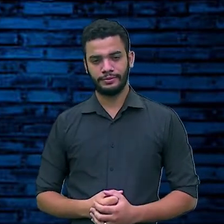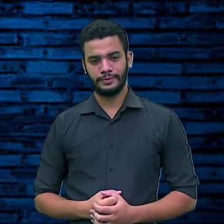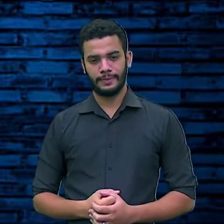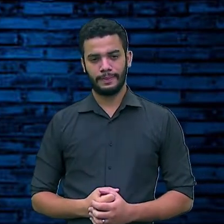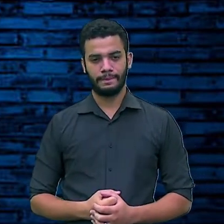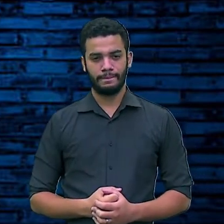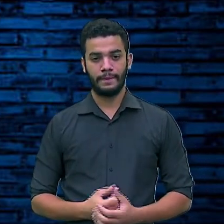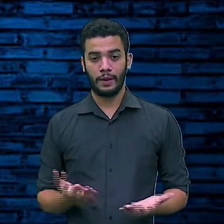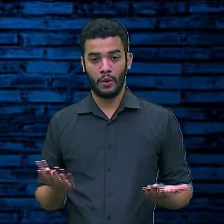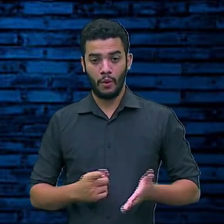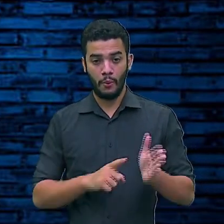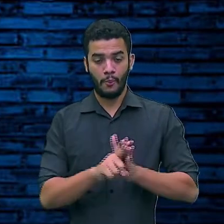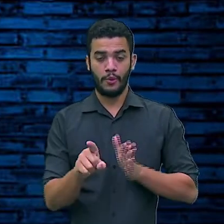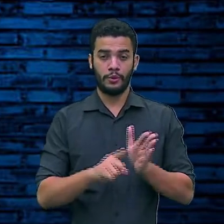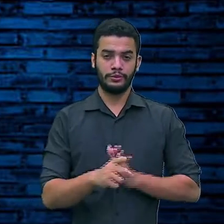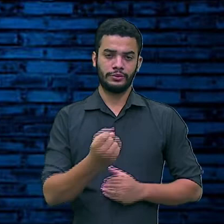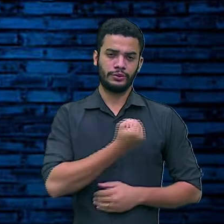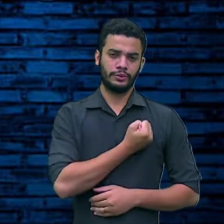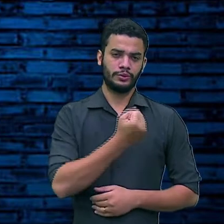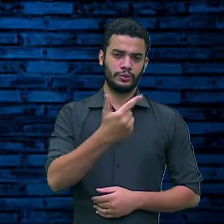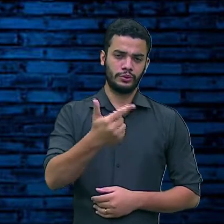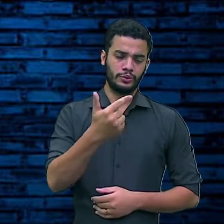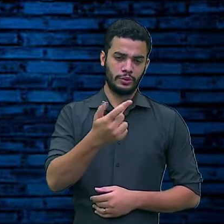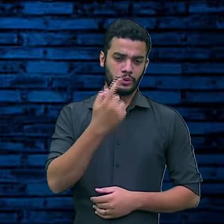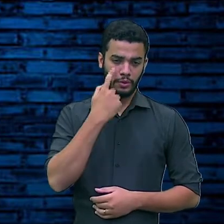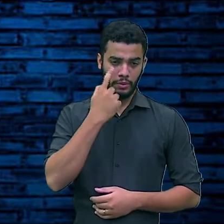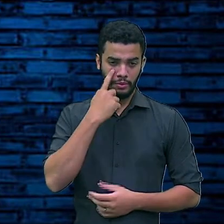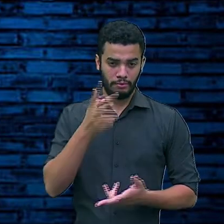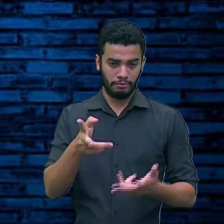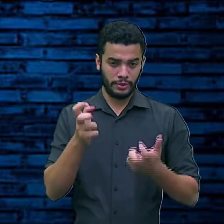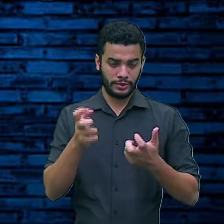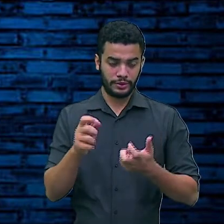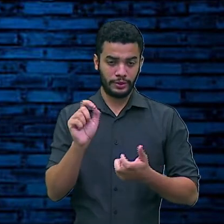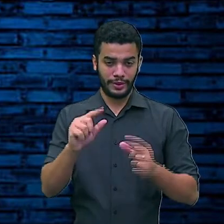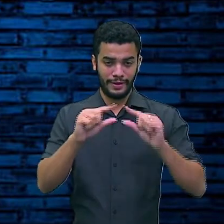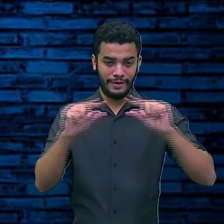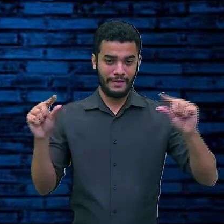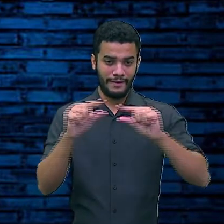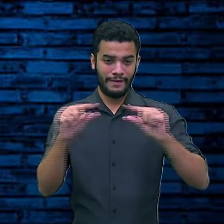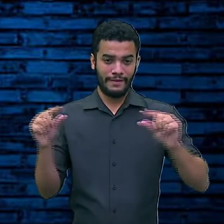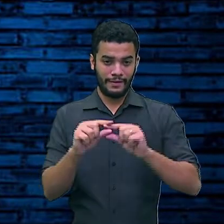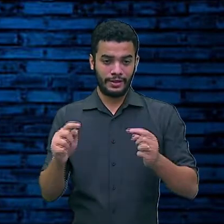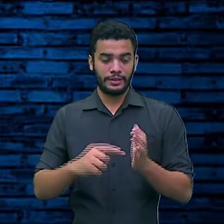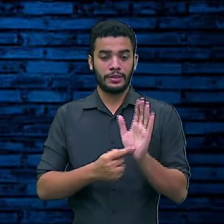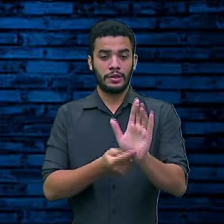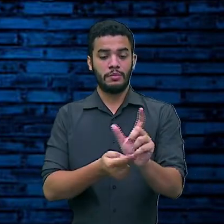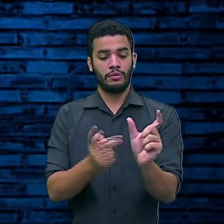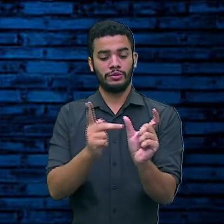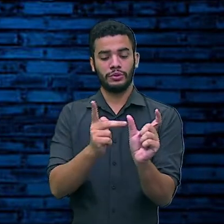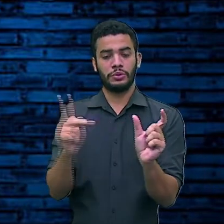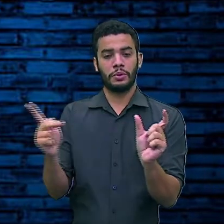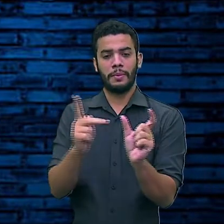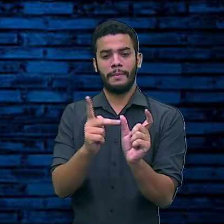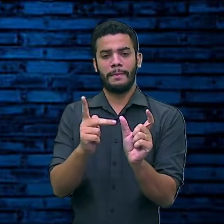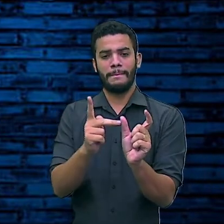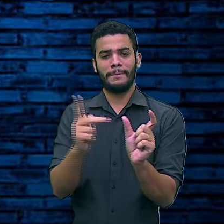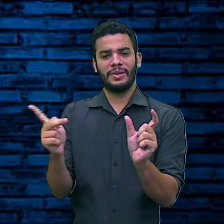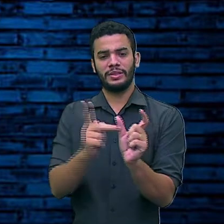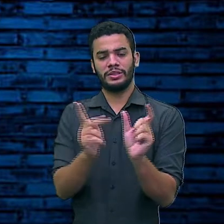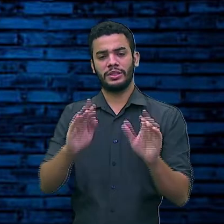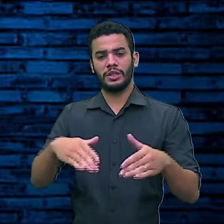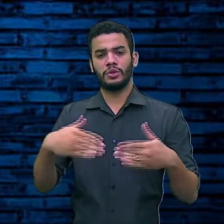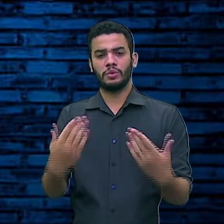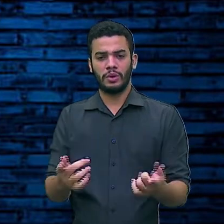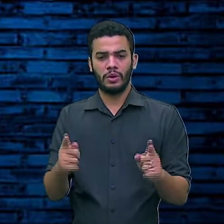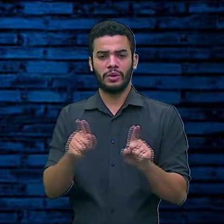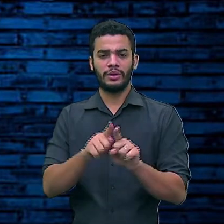Agora, exercício número 2, nós temos, observe a frase abaixo, classifique o tipo do predicado, identifique o predicativo